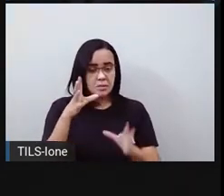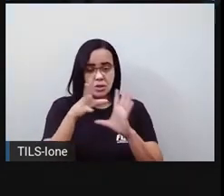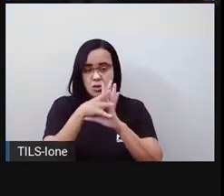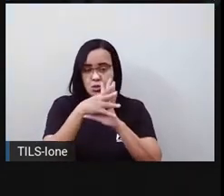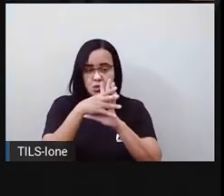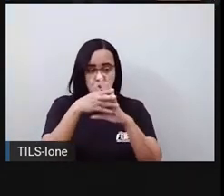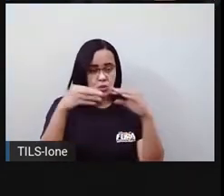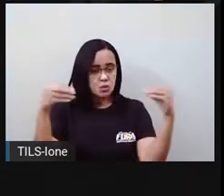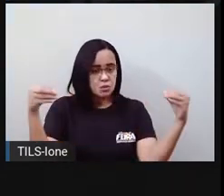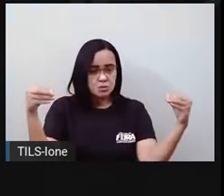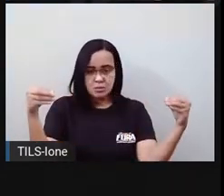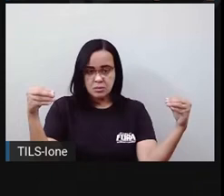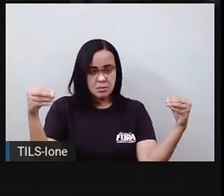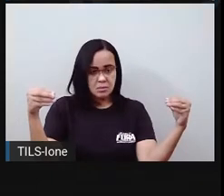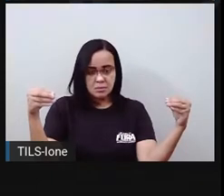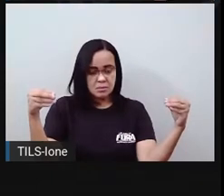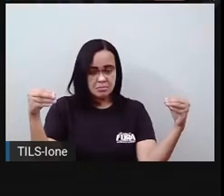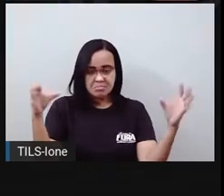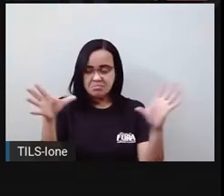disappeared. Os biscoitos